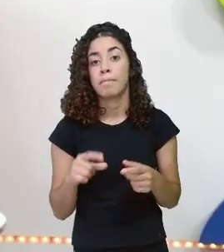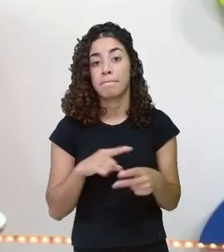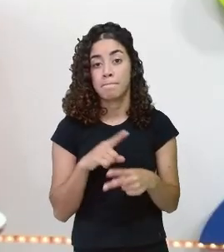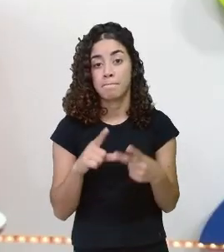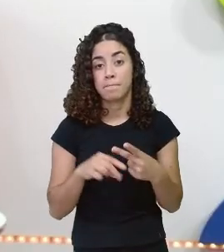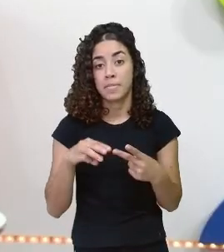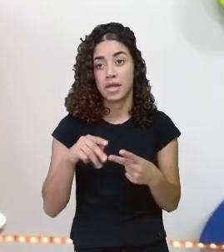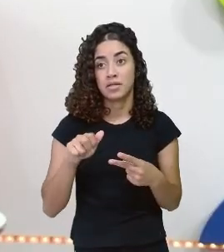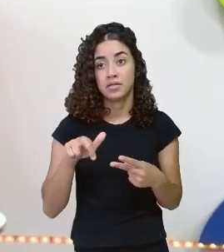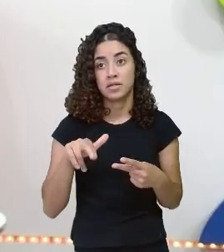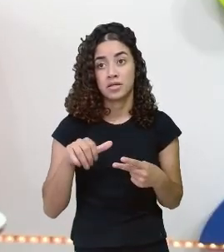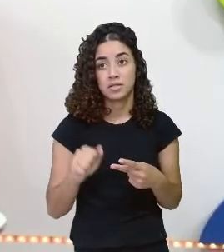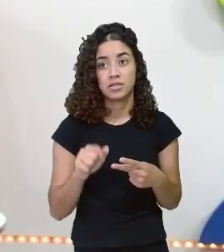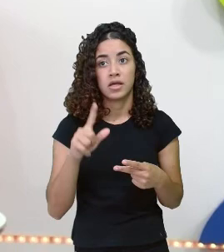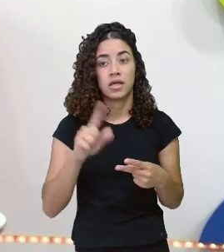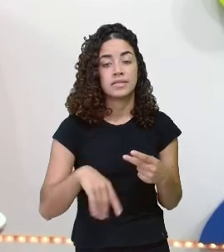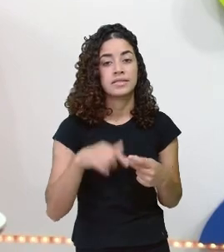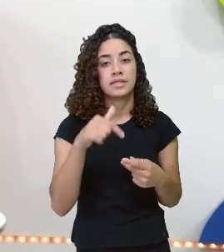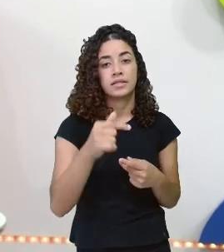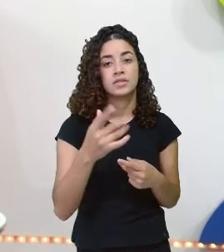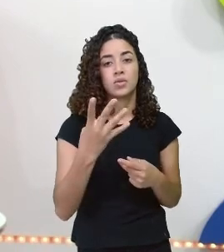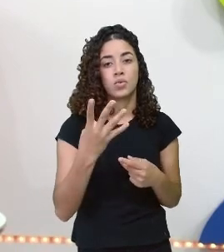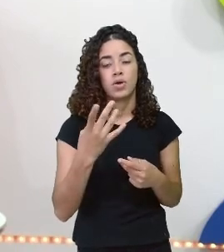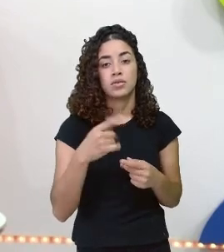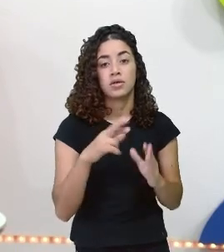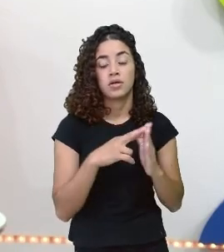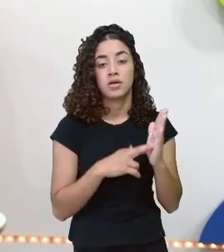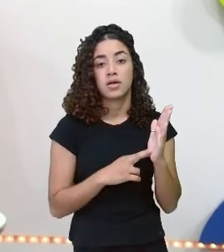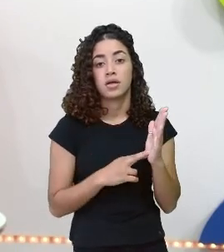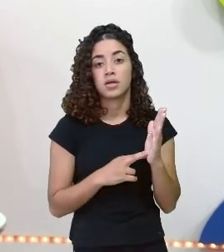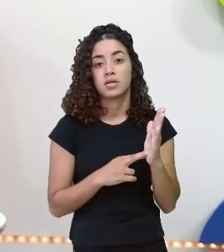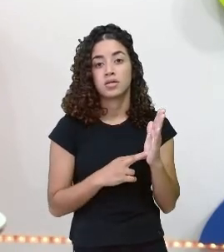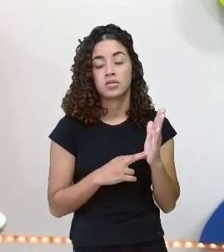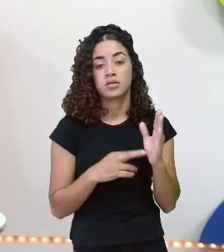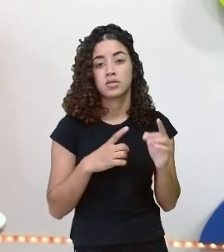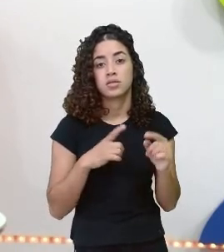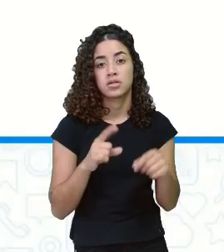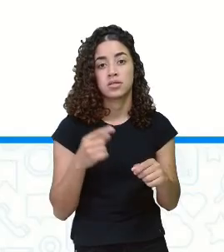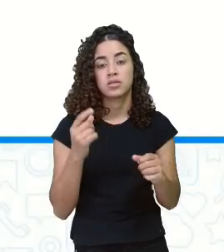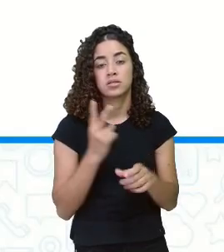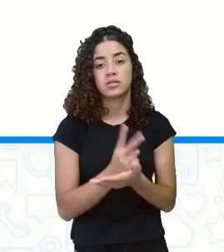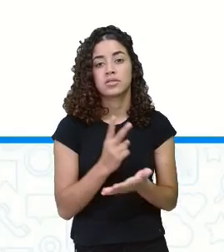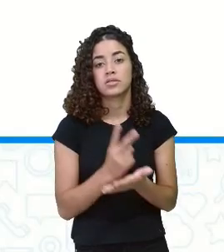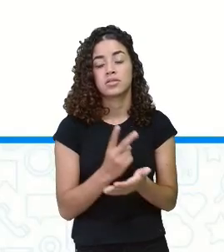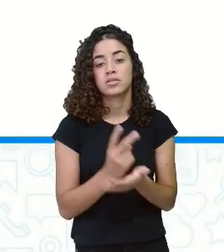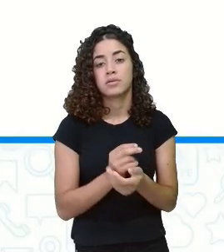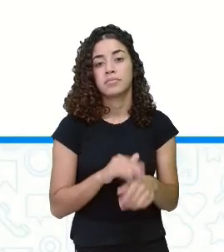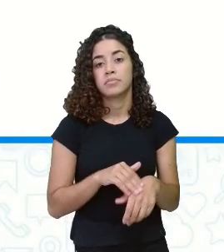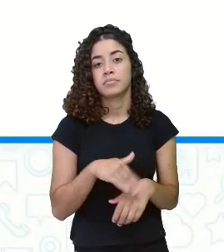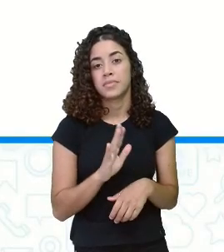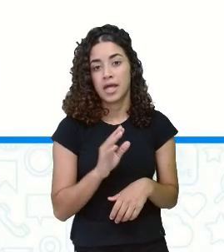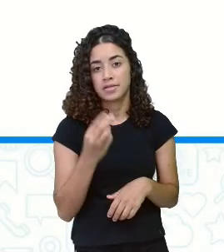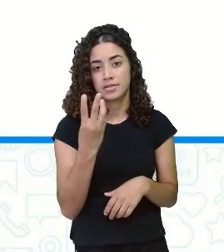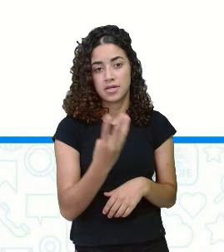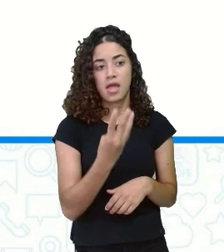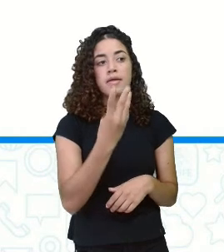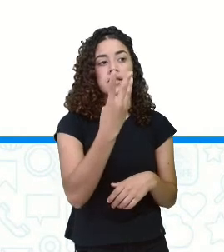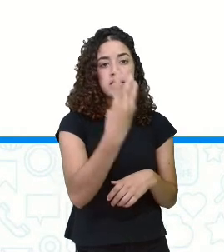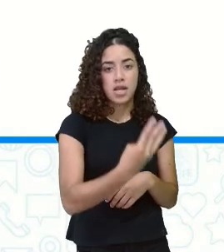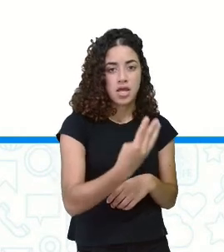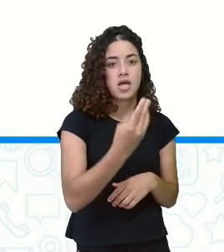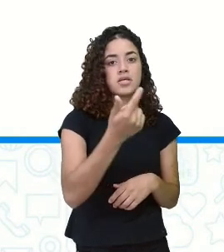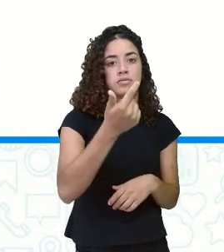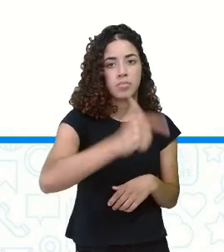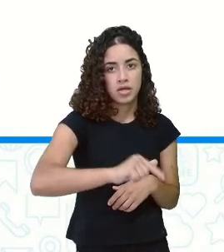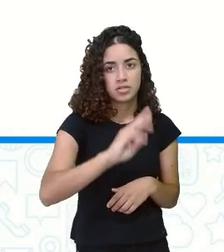Maria, 74. A regra é régua, sempre mais 3. É isso mesmo, é isso mesmo.